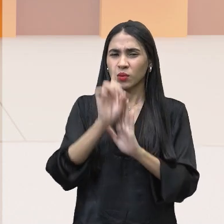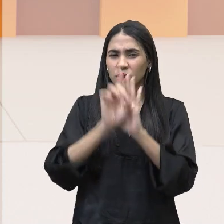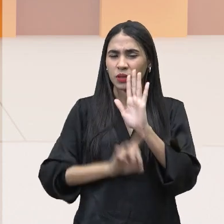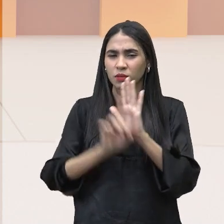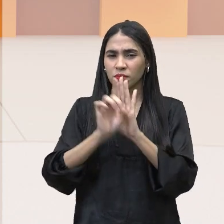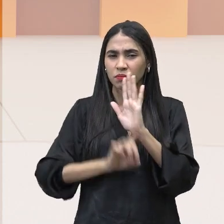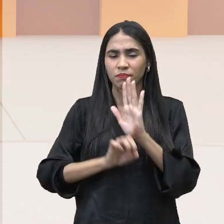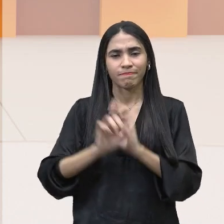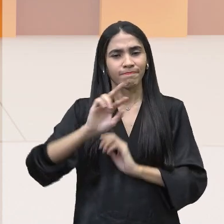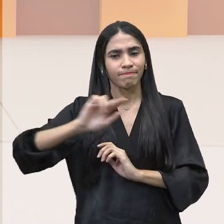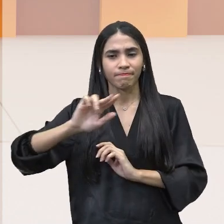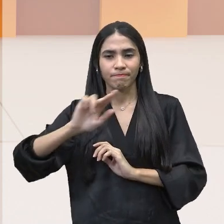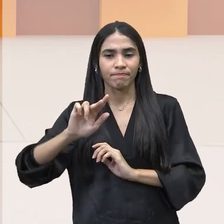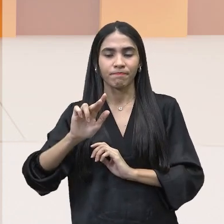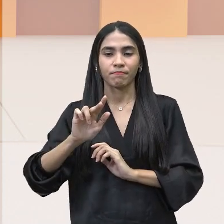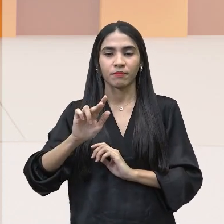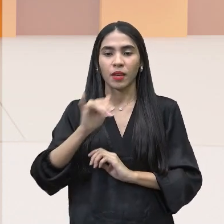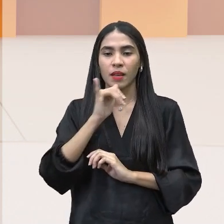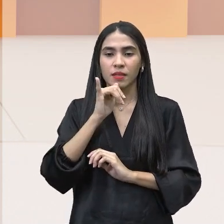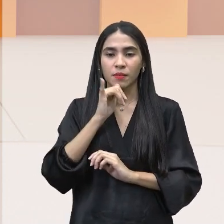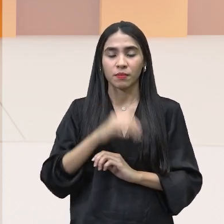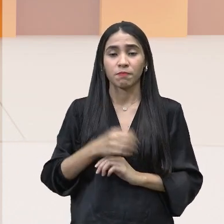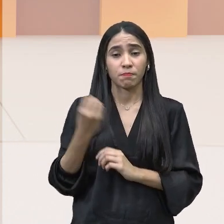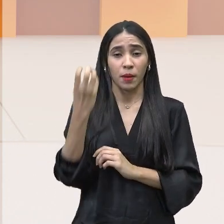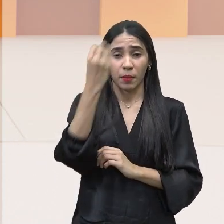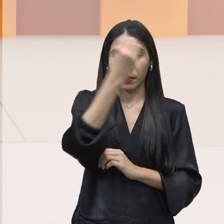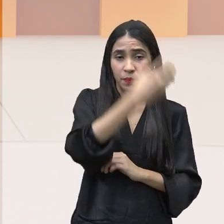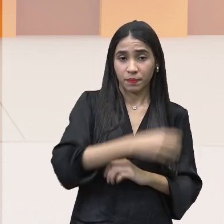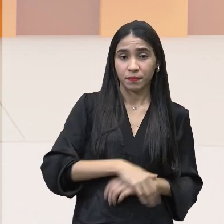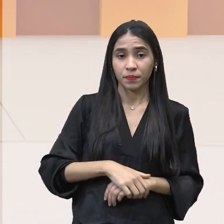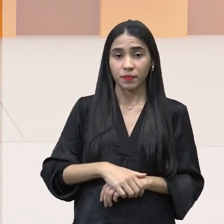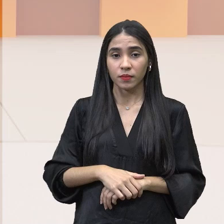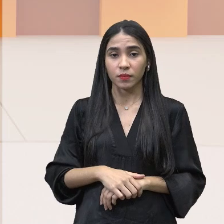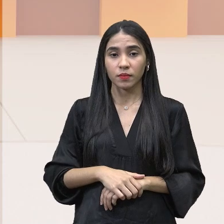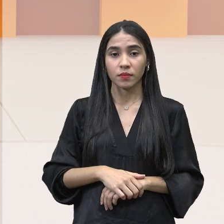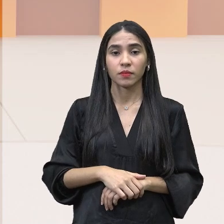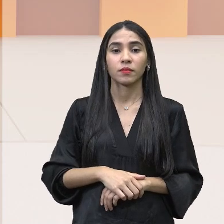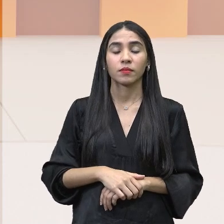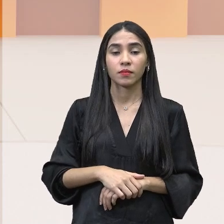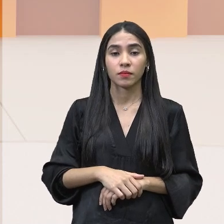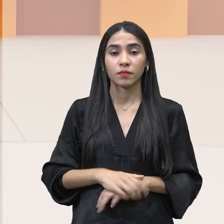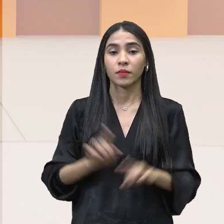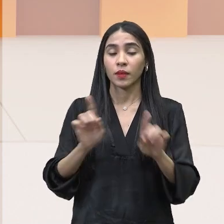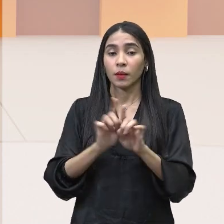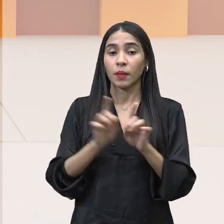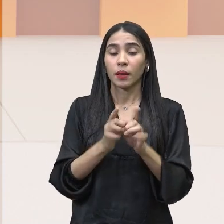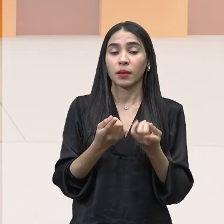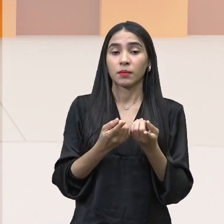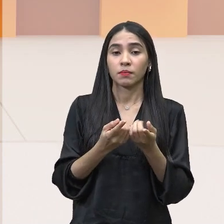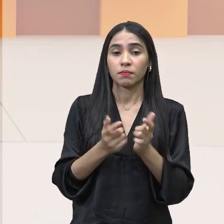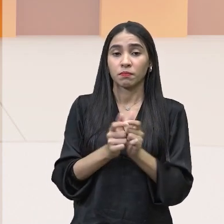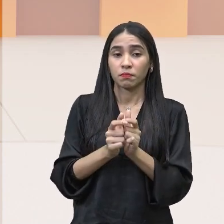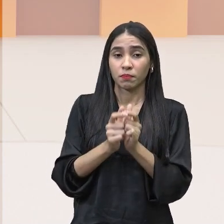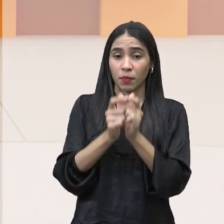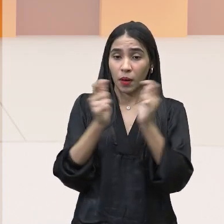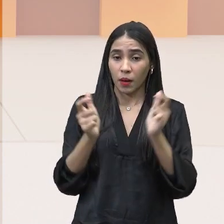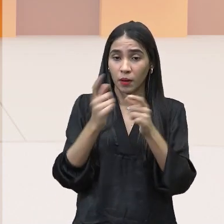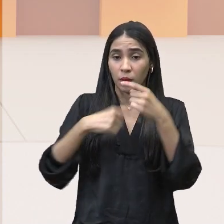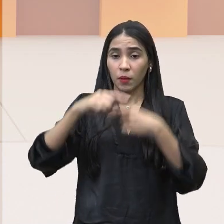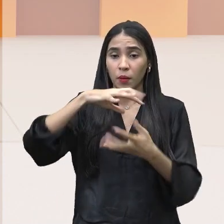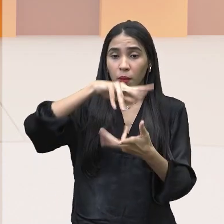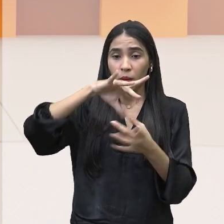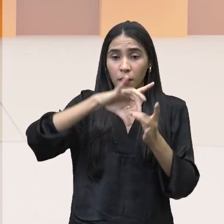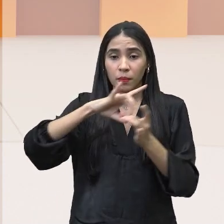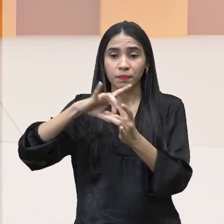nem todos podem usufruir, né, dessas viagens. Depois, o grande mercado